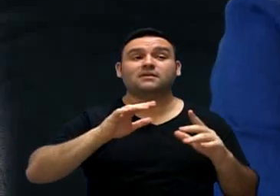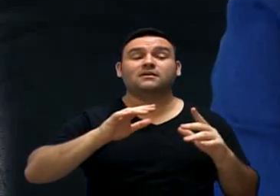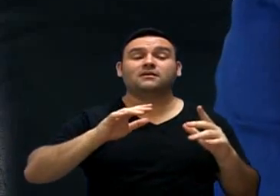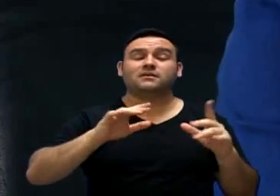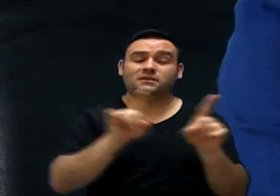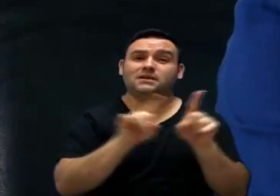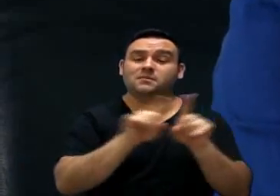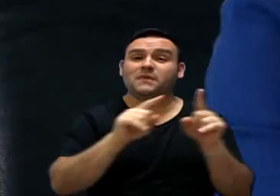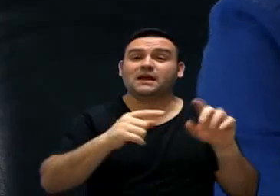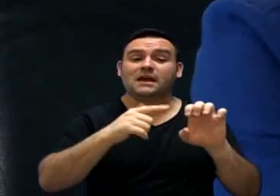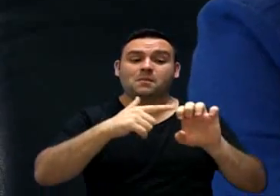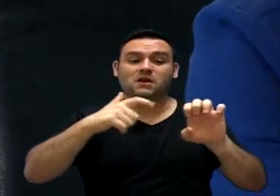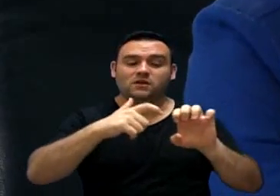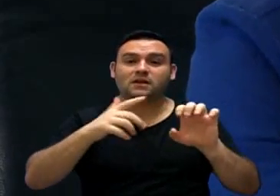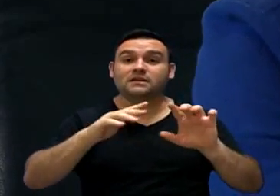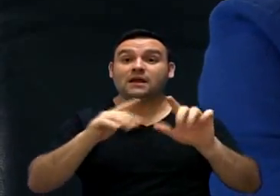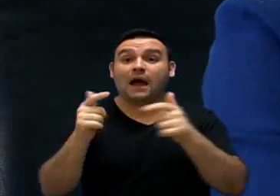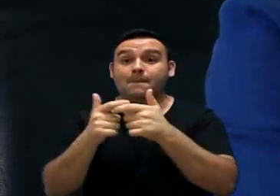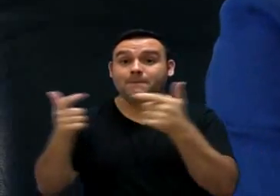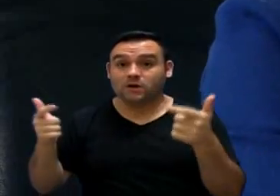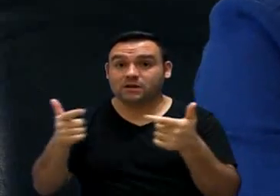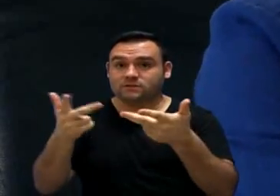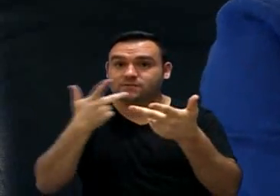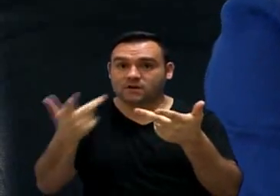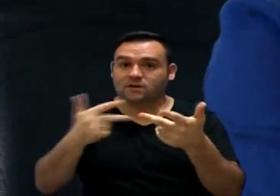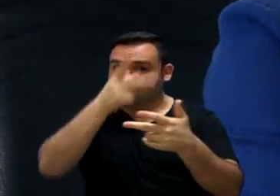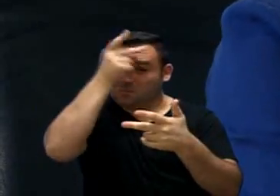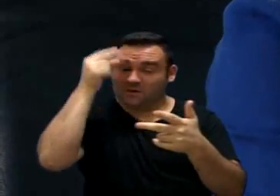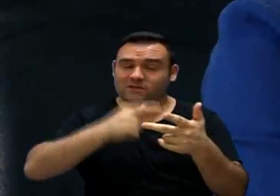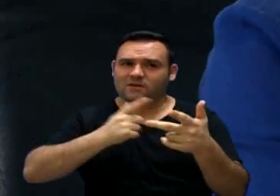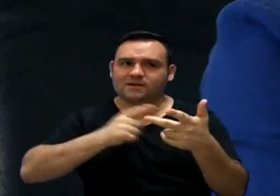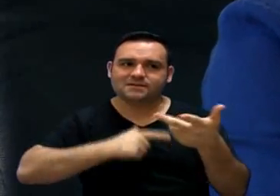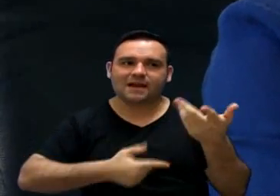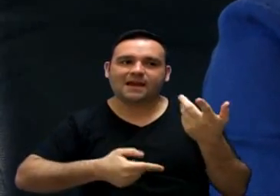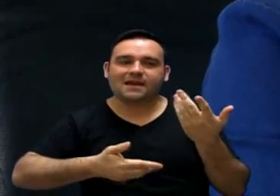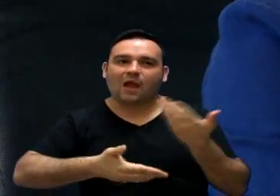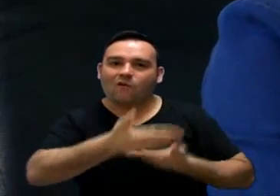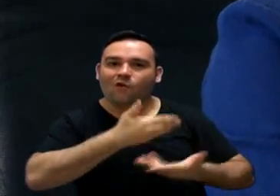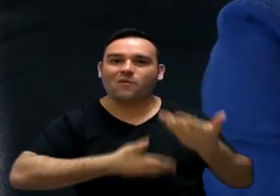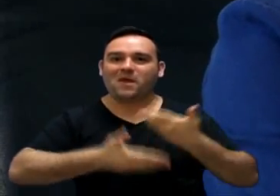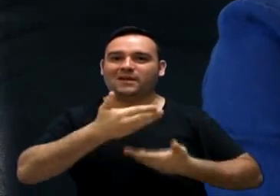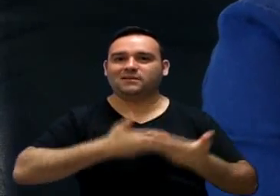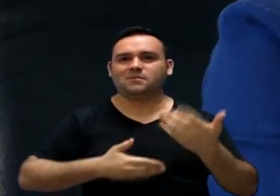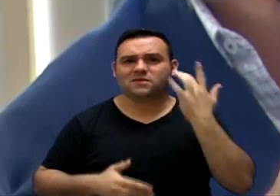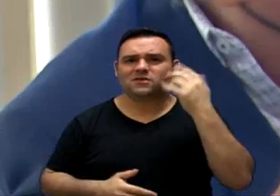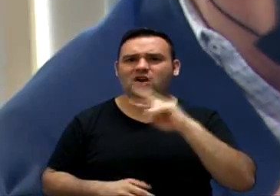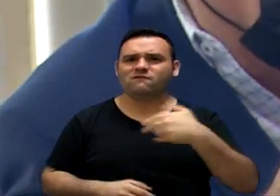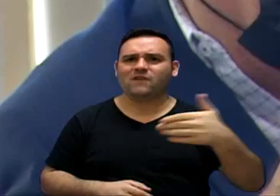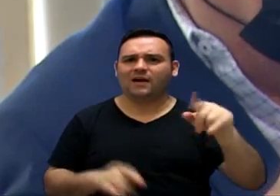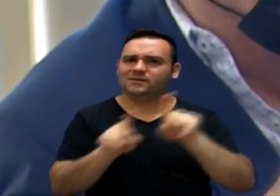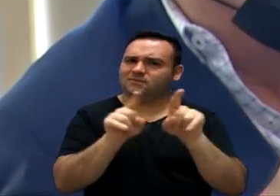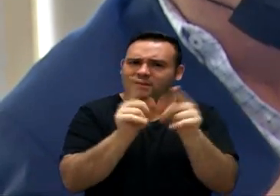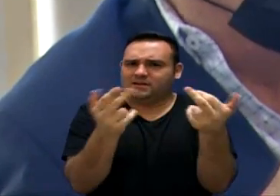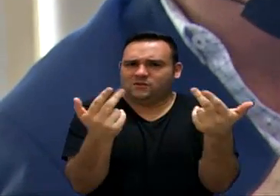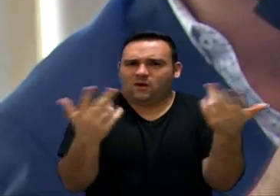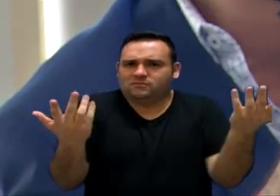de empreendedorismo. Na maioria dessas que o senhor citou, a prefeitura se envolve. Então, mas eu creio que ela vai se envolver nessa também. Aliás, é